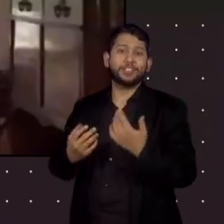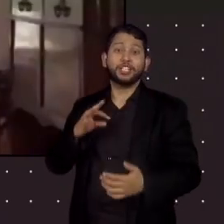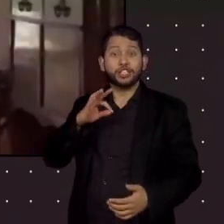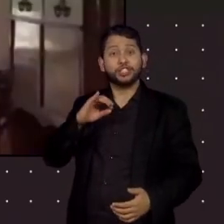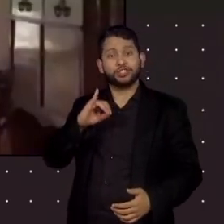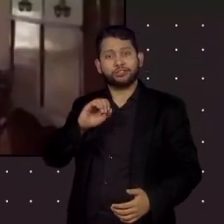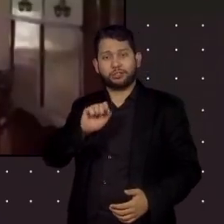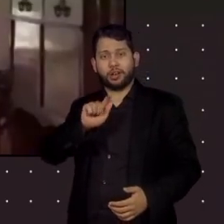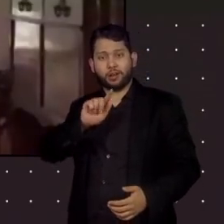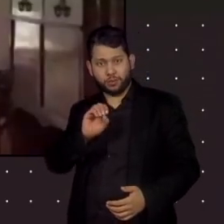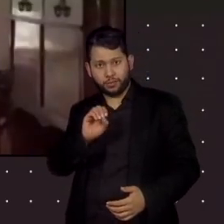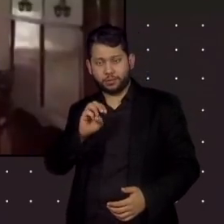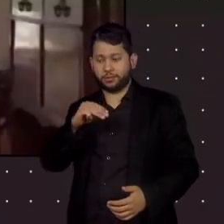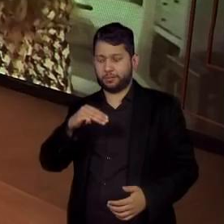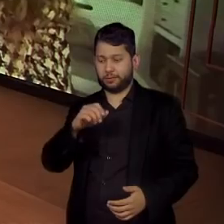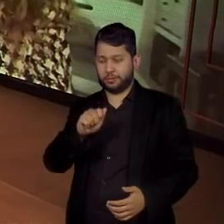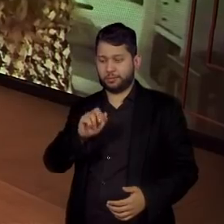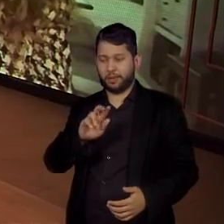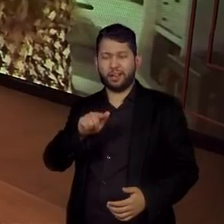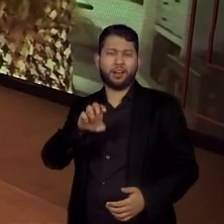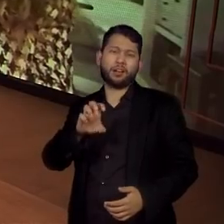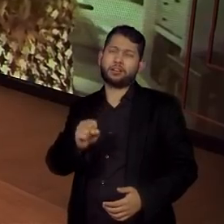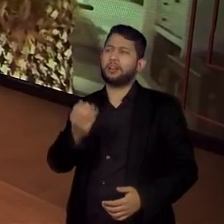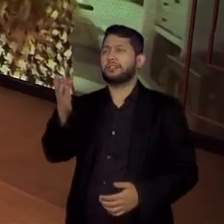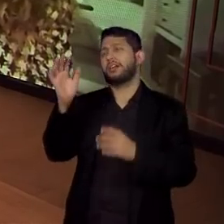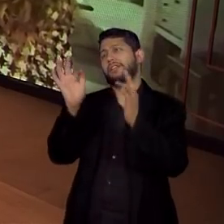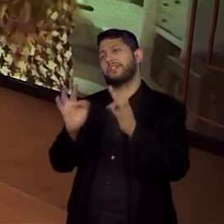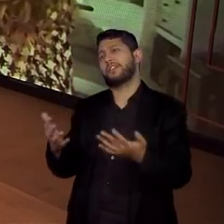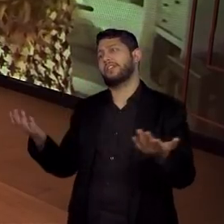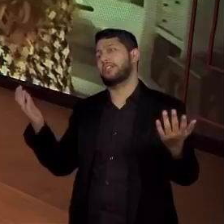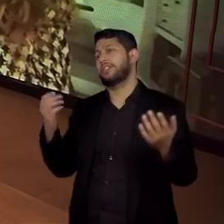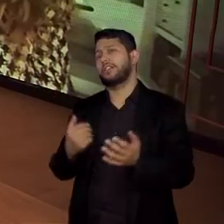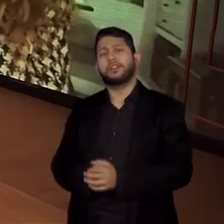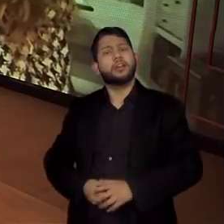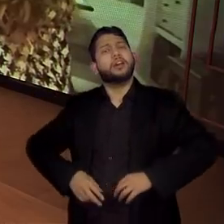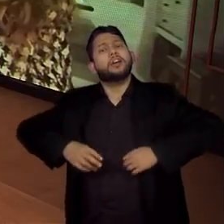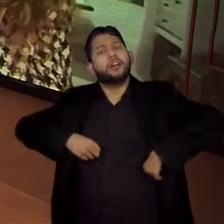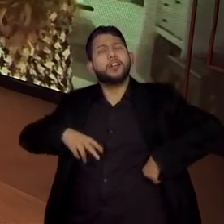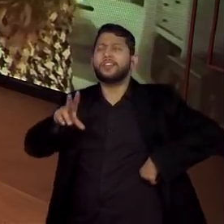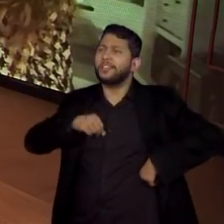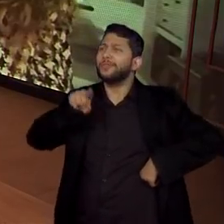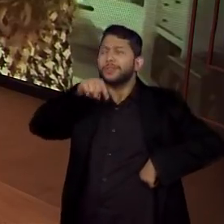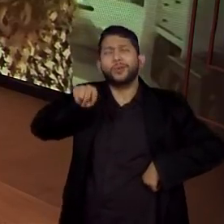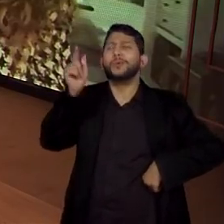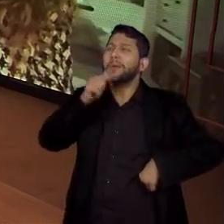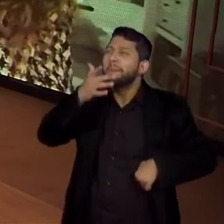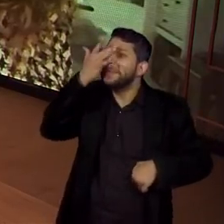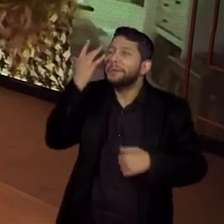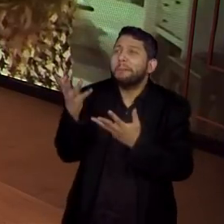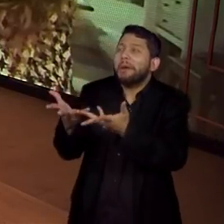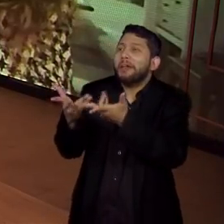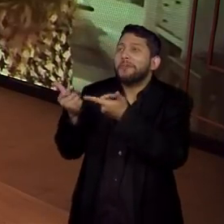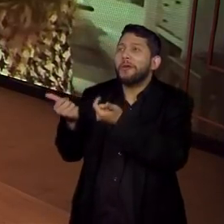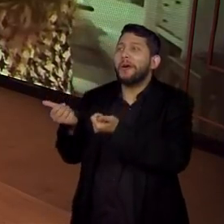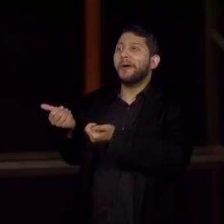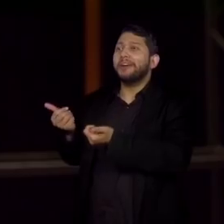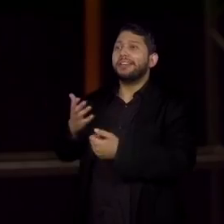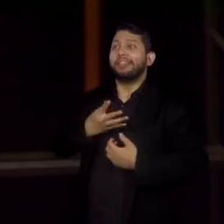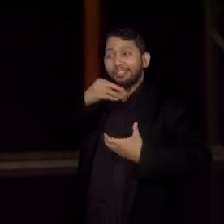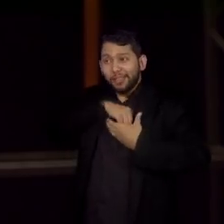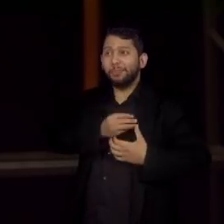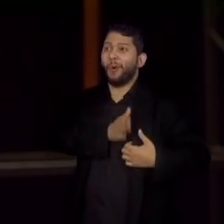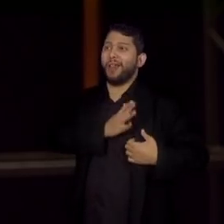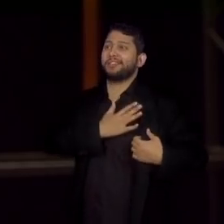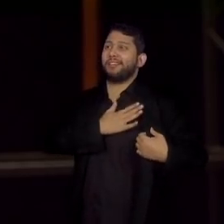Marques. Tiago, eu fico muito feliz. Nossa, vocês conseguiram pessoas maravilhosas que estão no meu coração, que